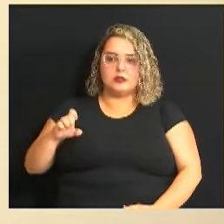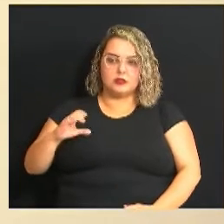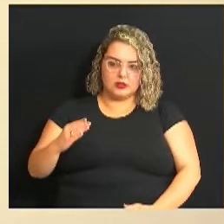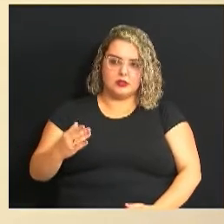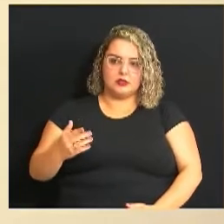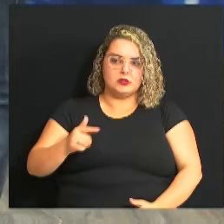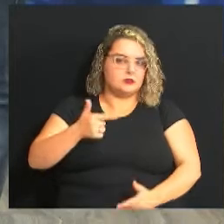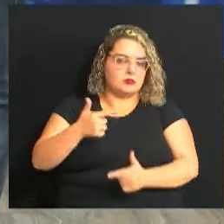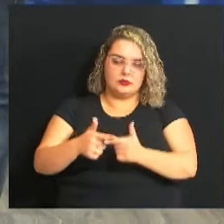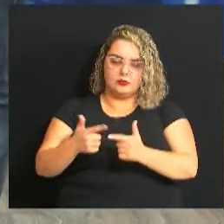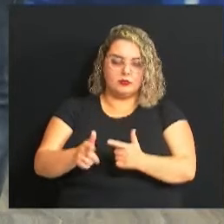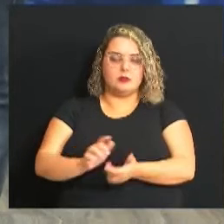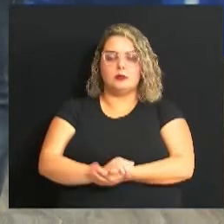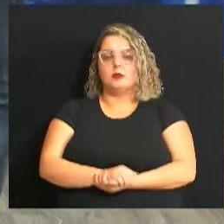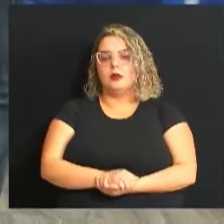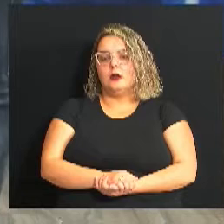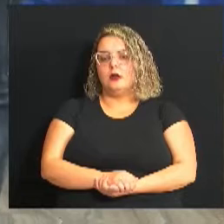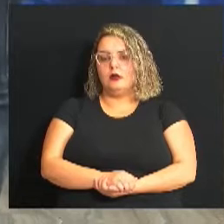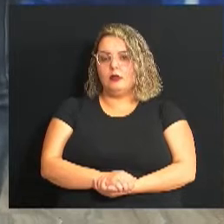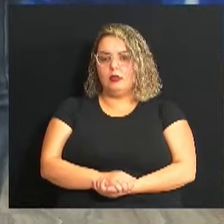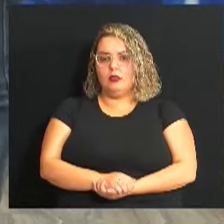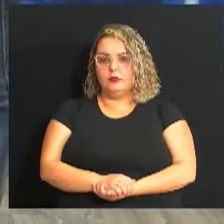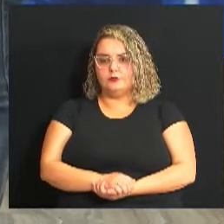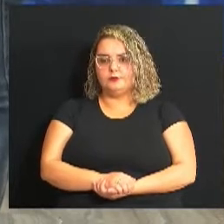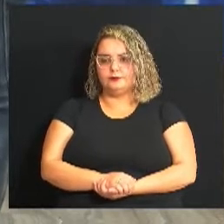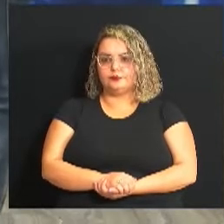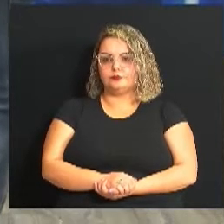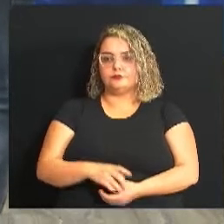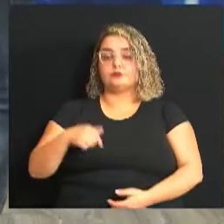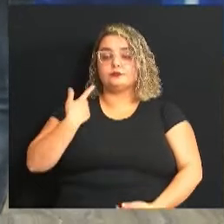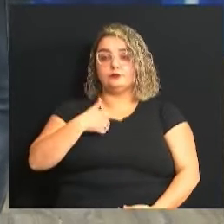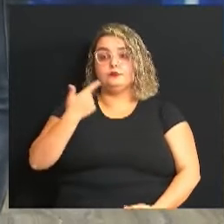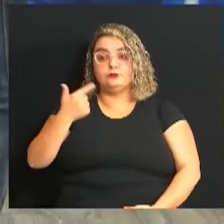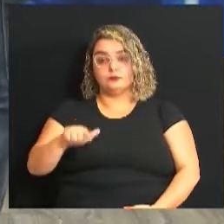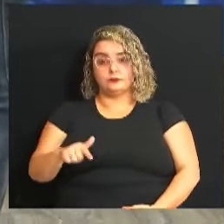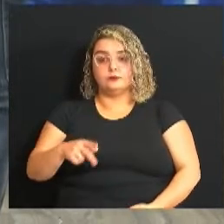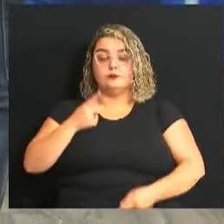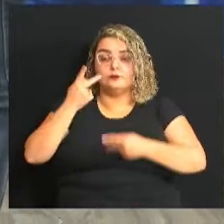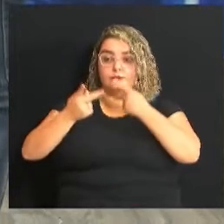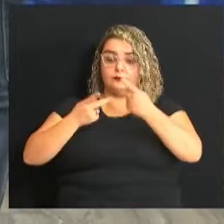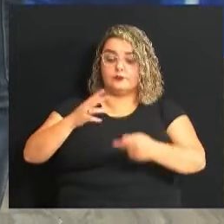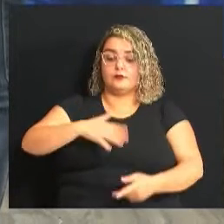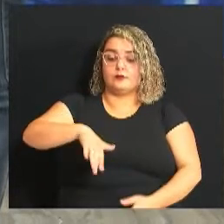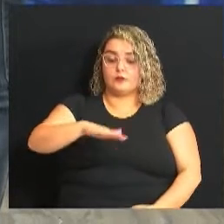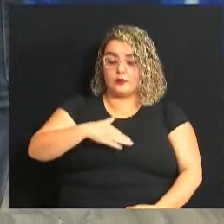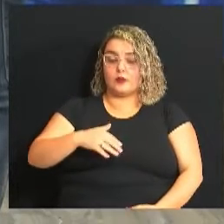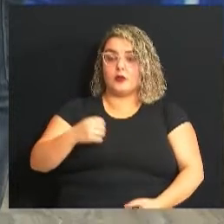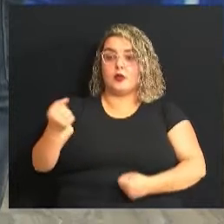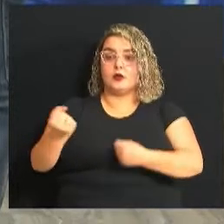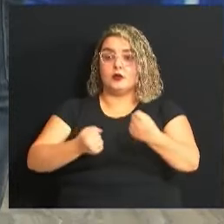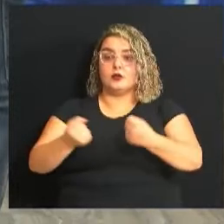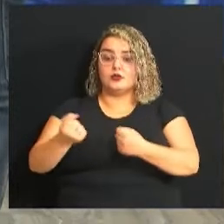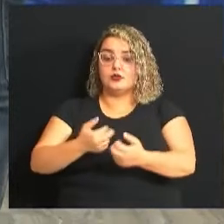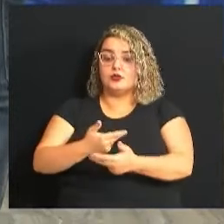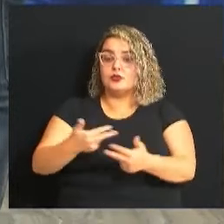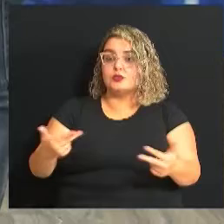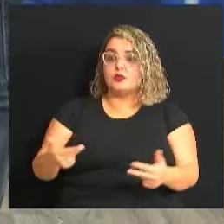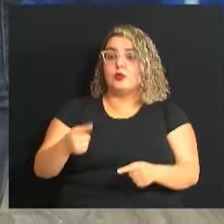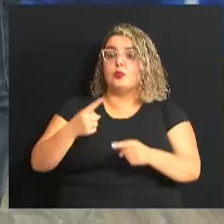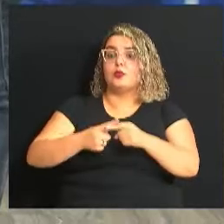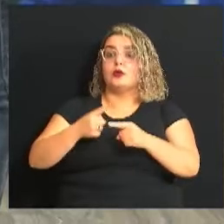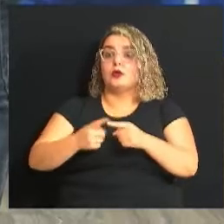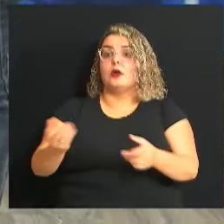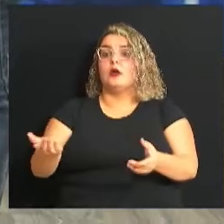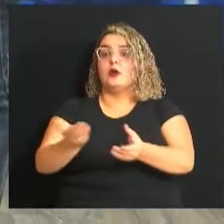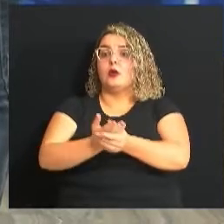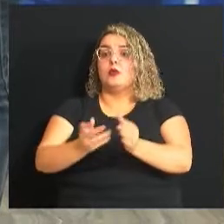problema algum. E a gente continua falando ainda na área de transportes, porque quem também protocolou um projeto